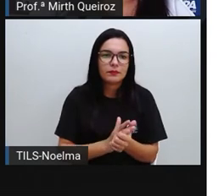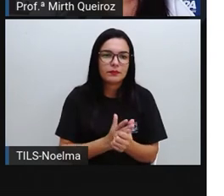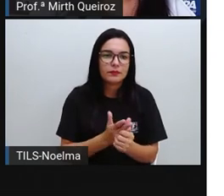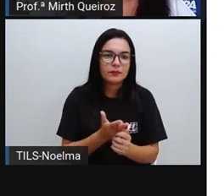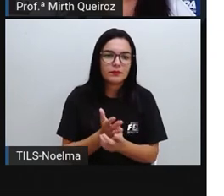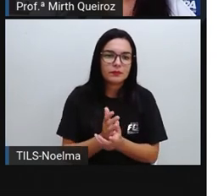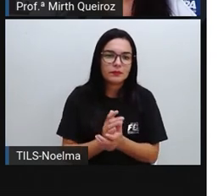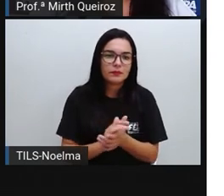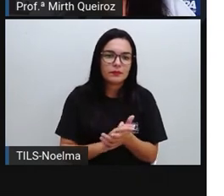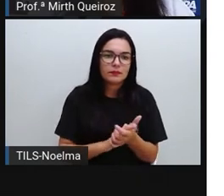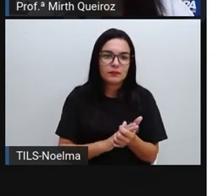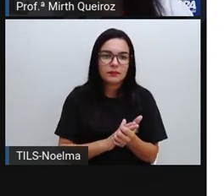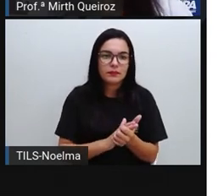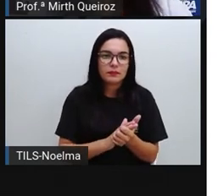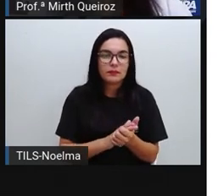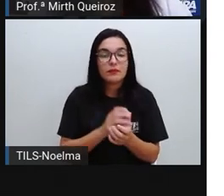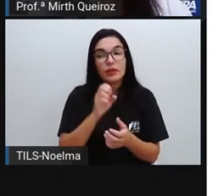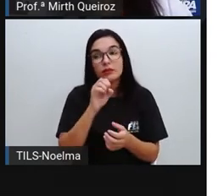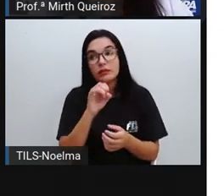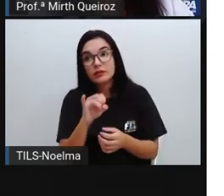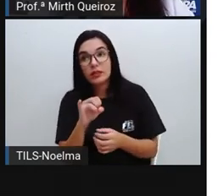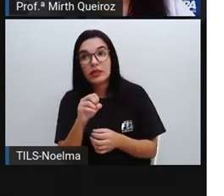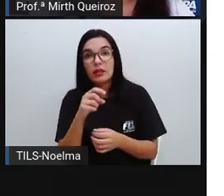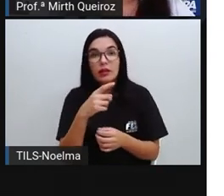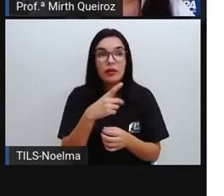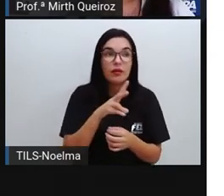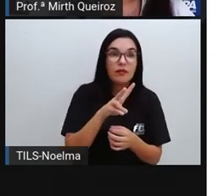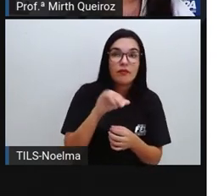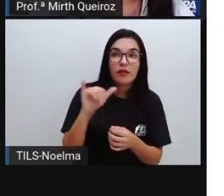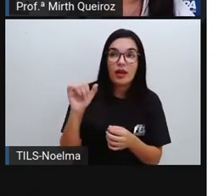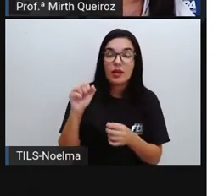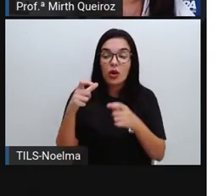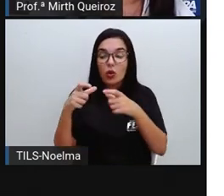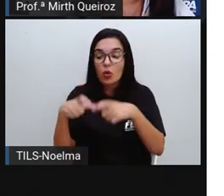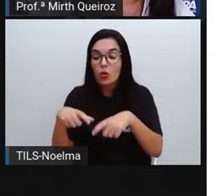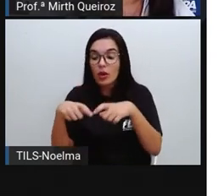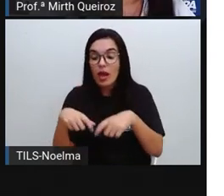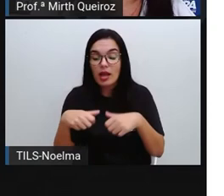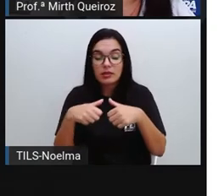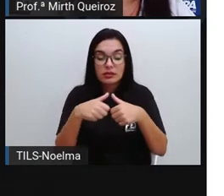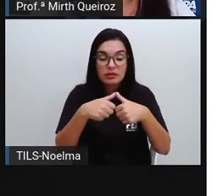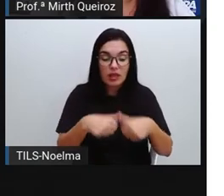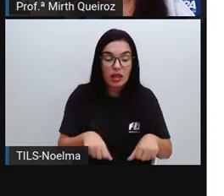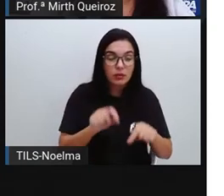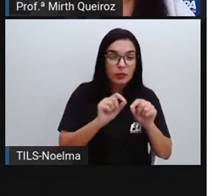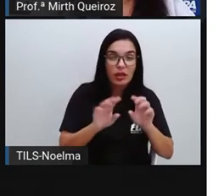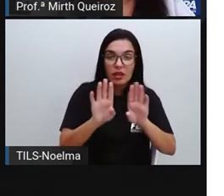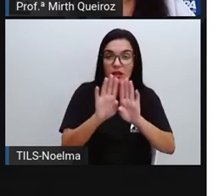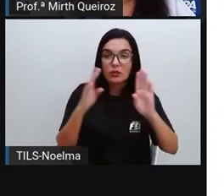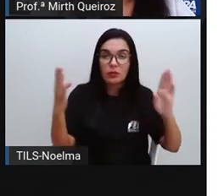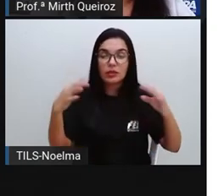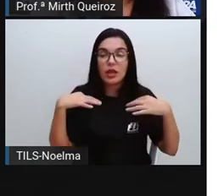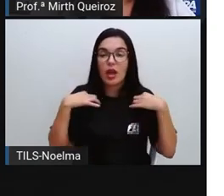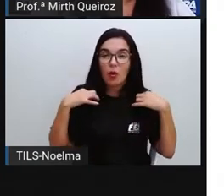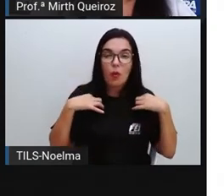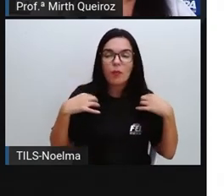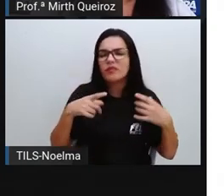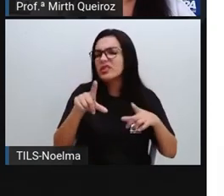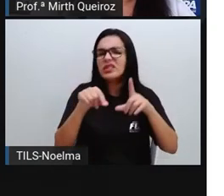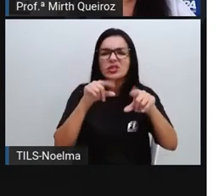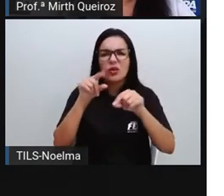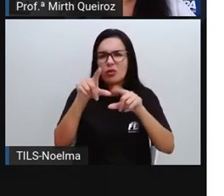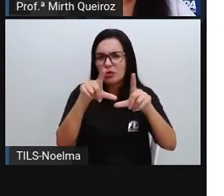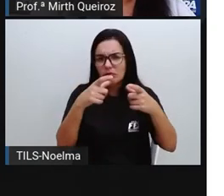de vocês. Então, se vocês vão enterrar, em que local vocês vão enterrar, se vocês querem guardar no guarda-roupa, em algum lugar da sua casa, escolha aí